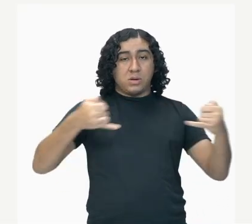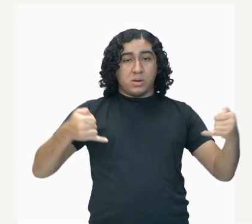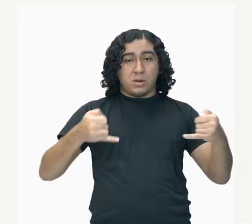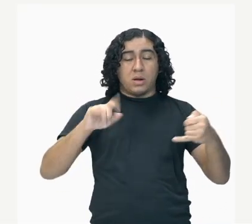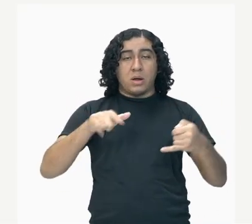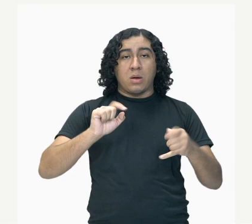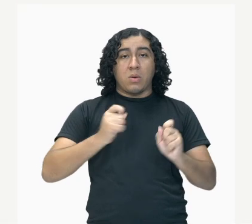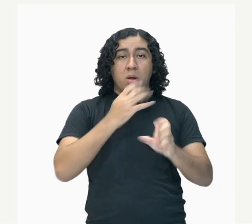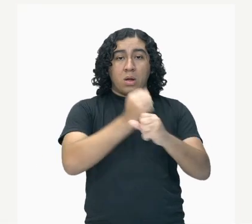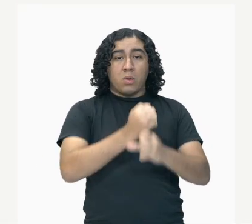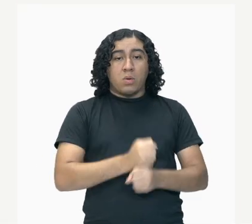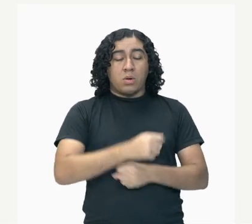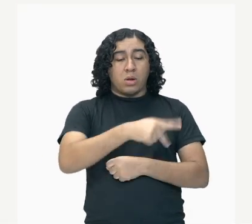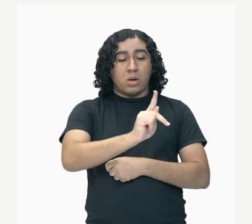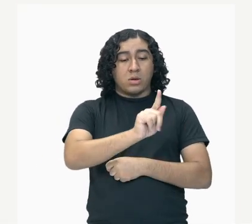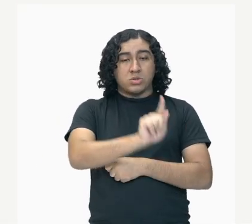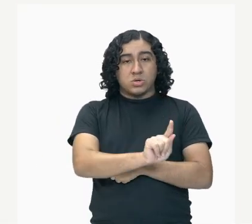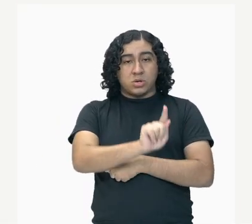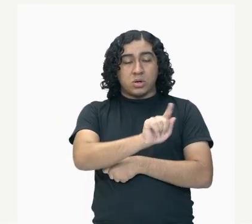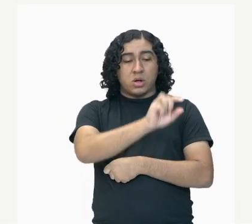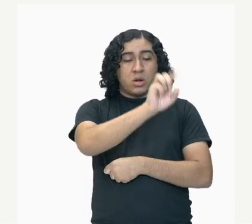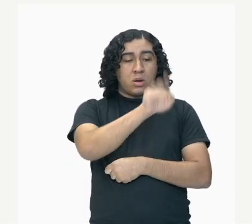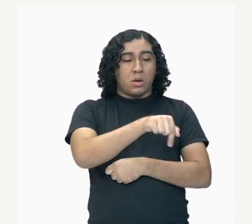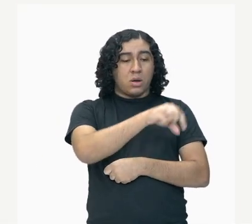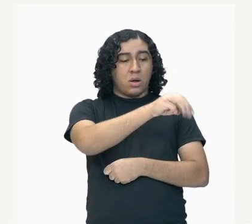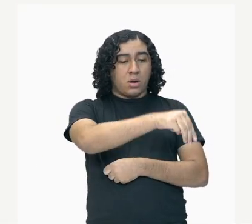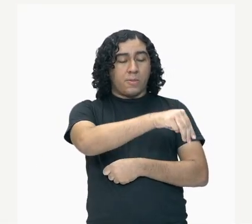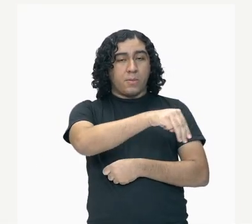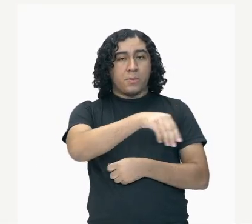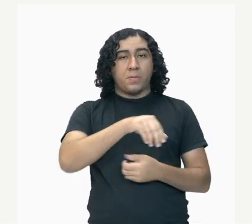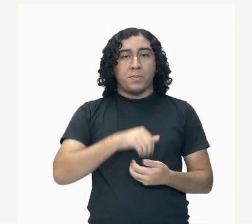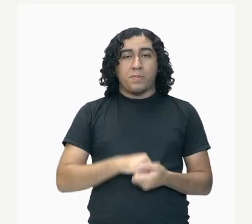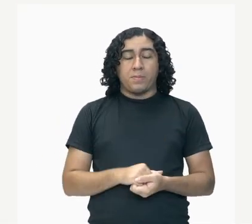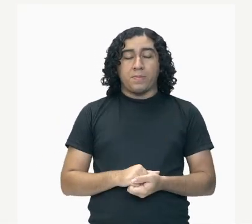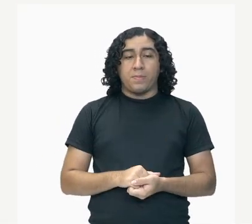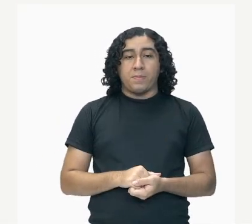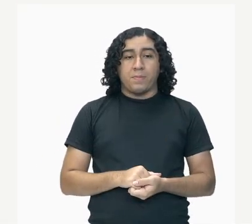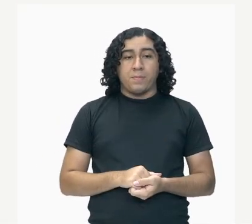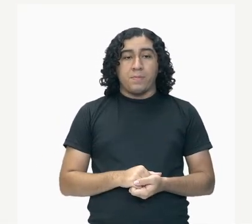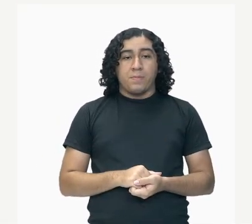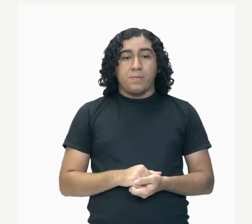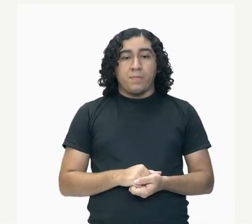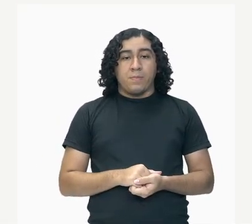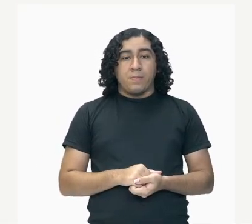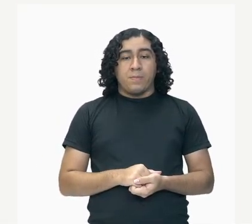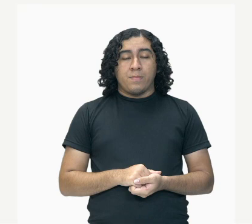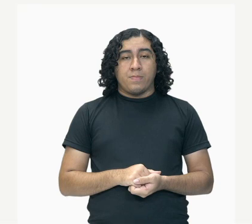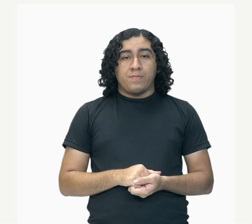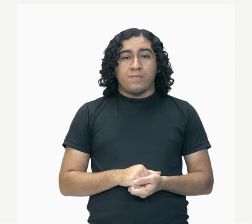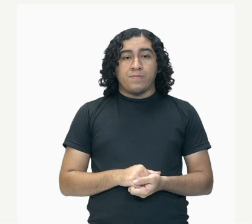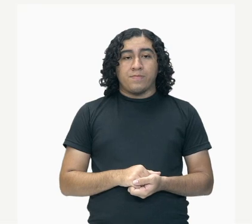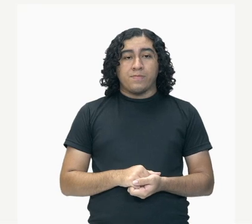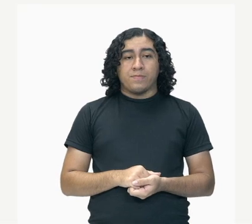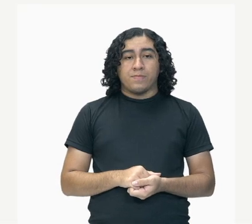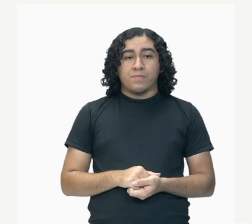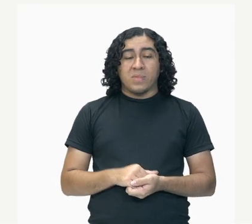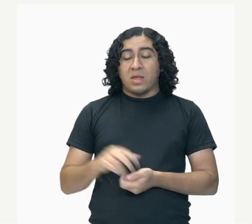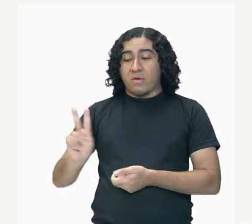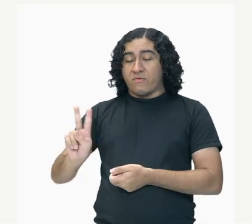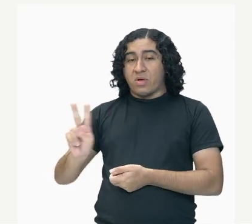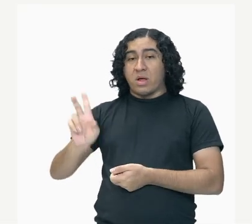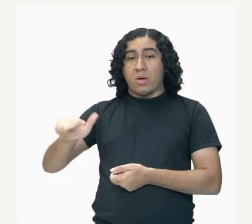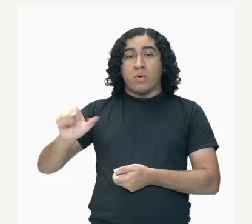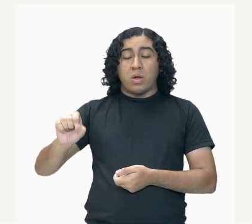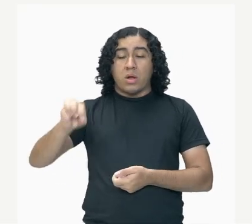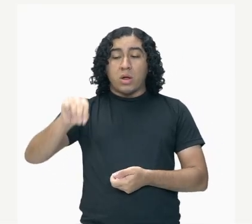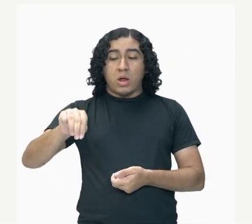é medida em kilog por m a unidade de medida da velocidade é o metro por segundo como eu já